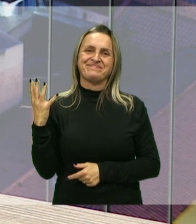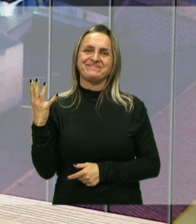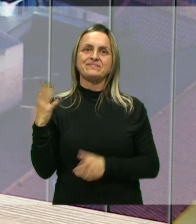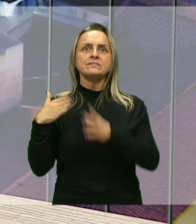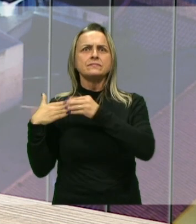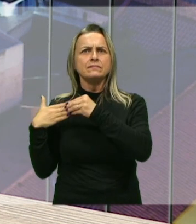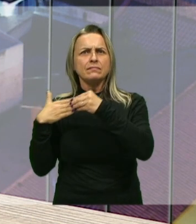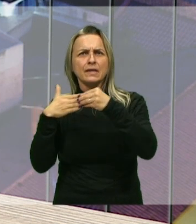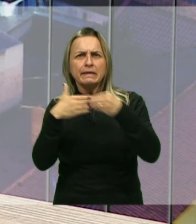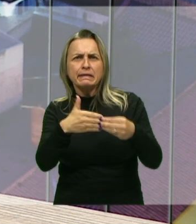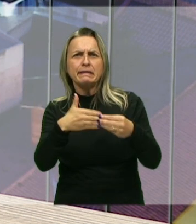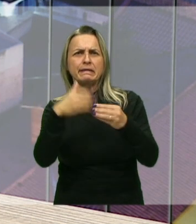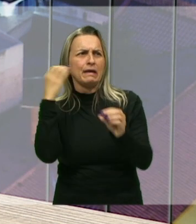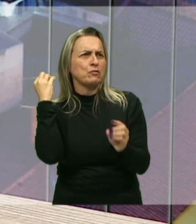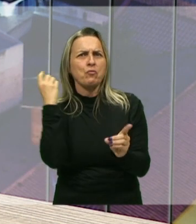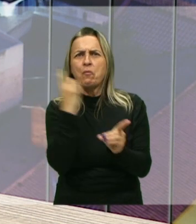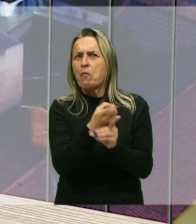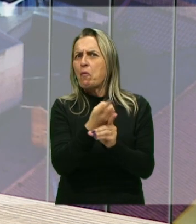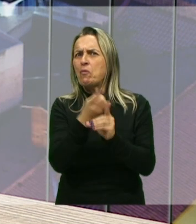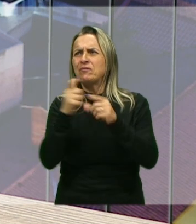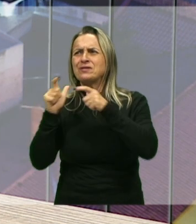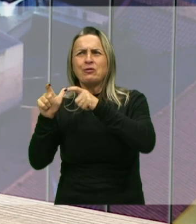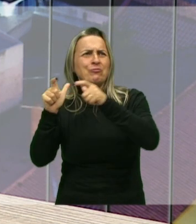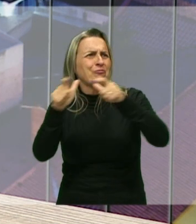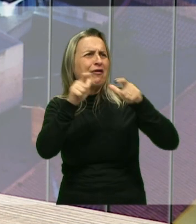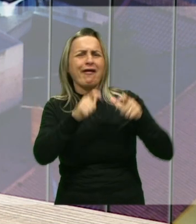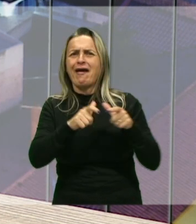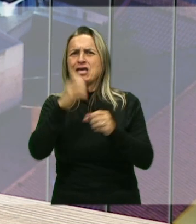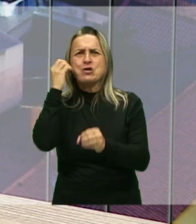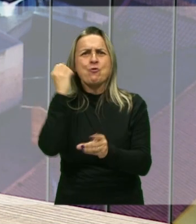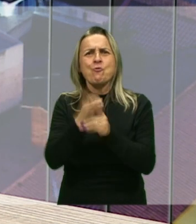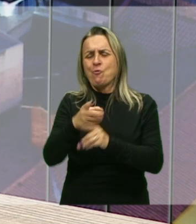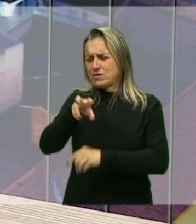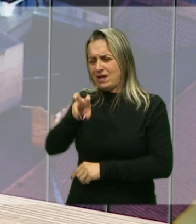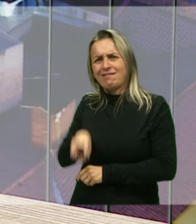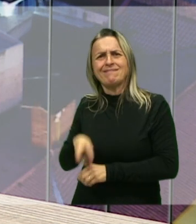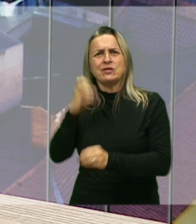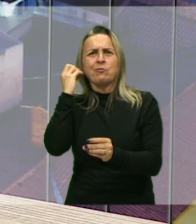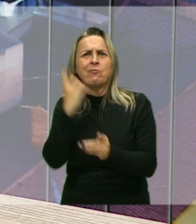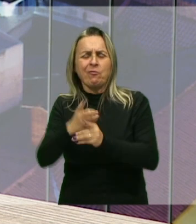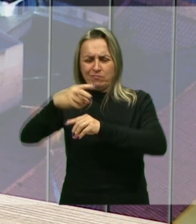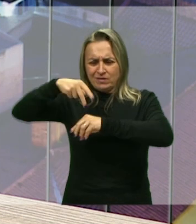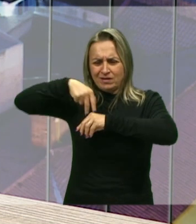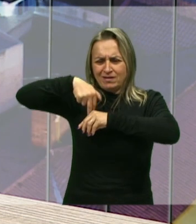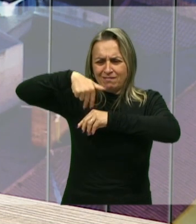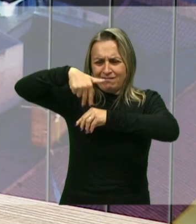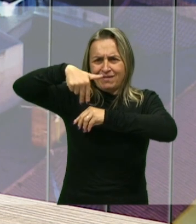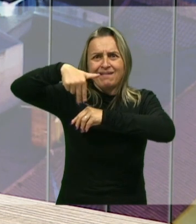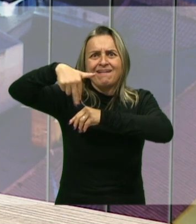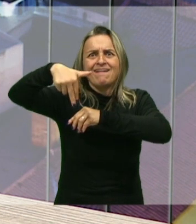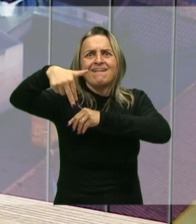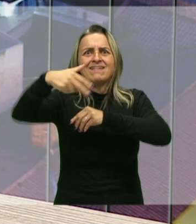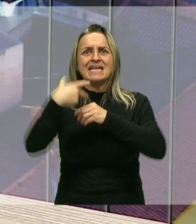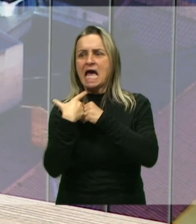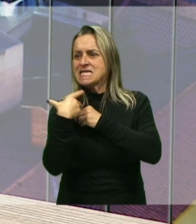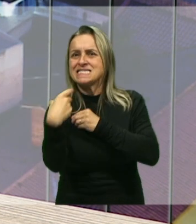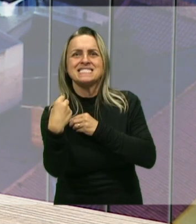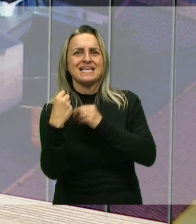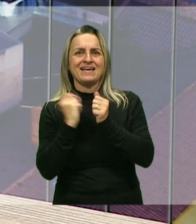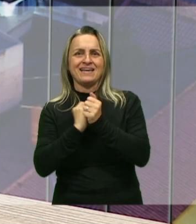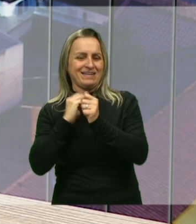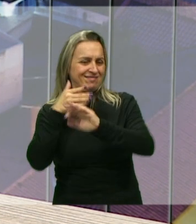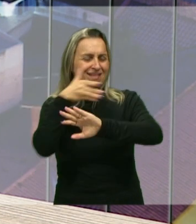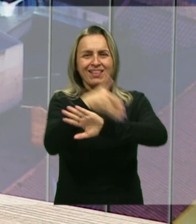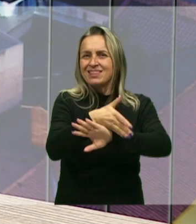guiar a achar qualquer coisa para ti, né? Não, um assento, uma faixa de pedestre, né? A saída, como a Ana